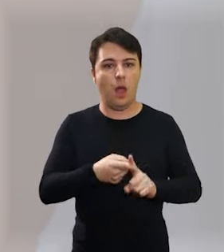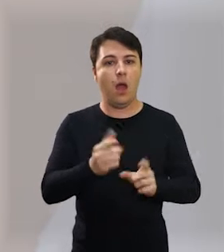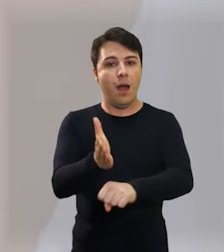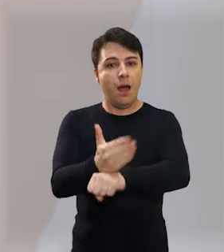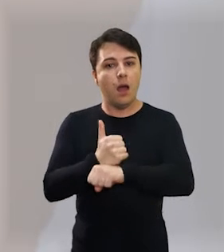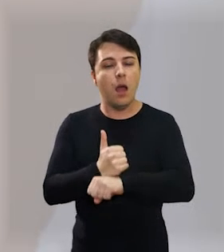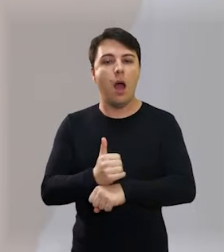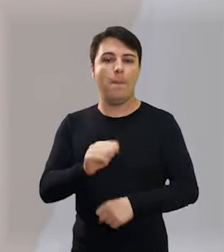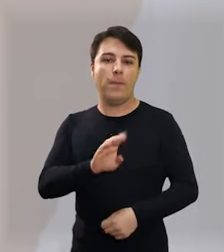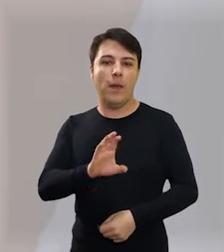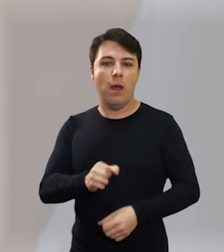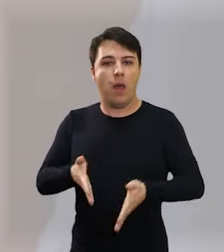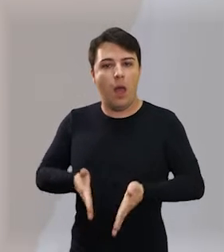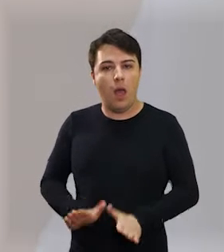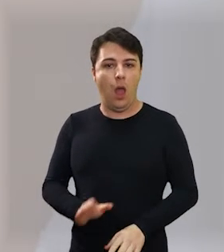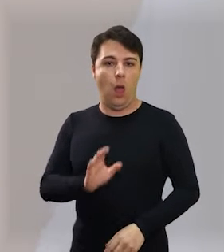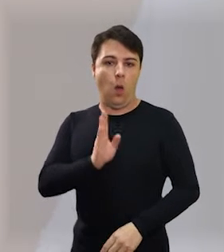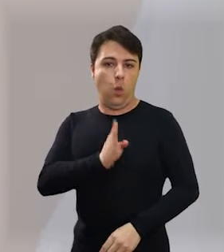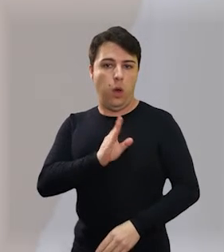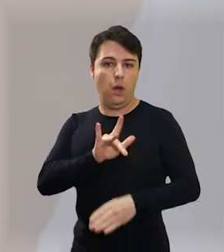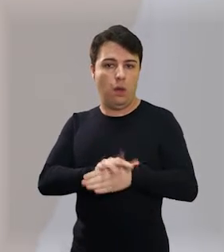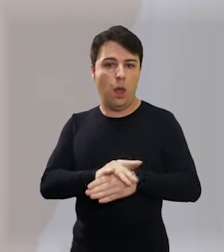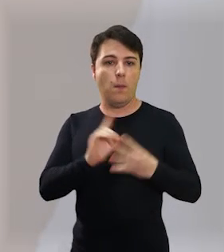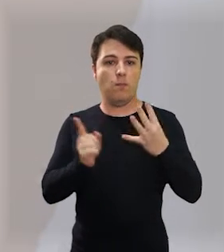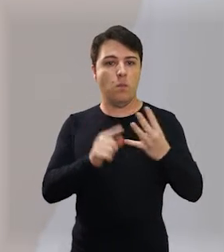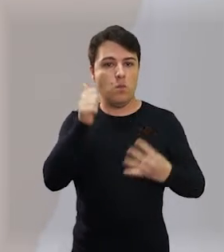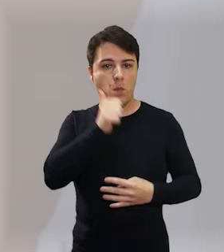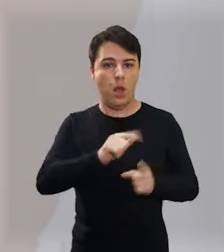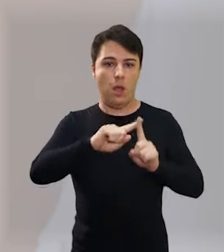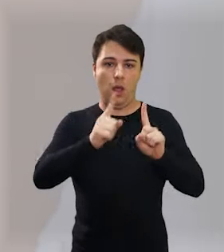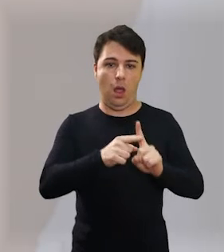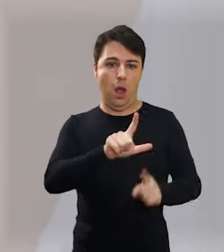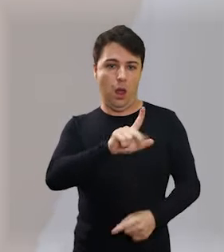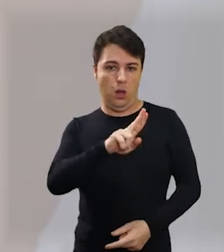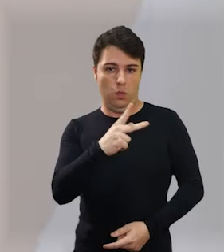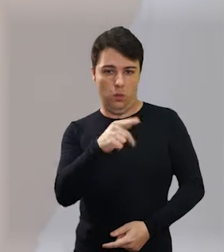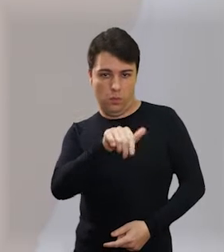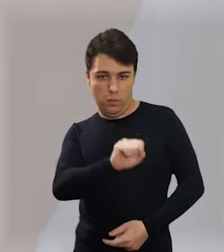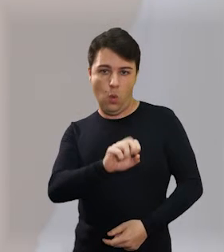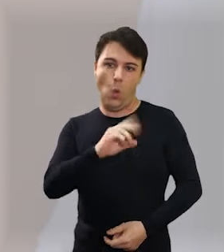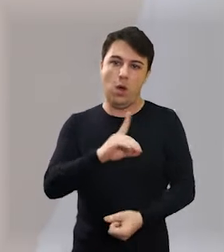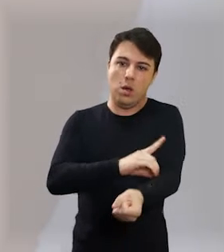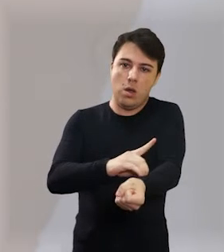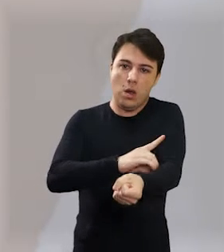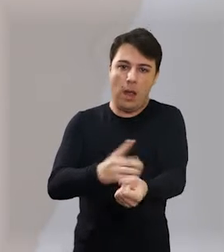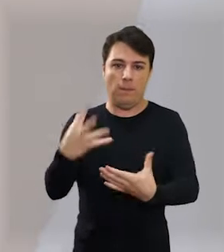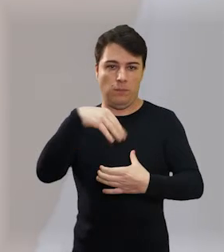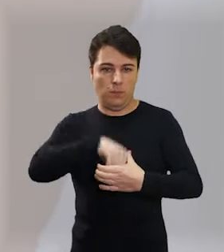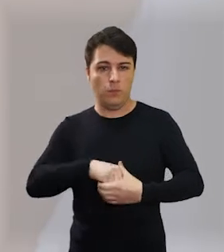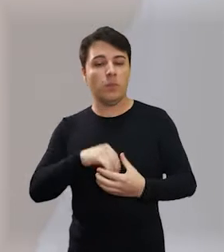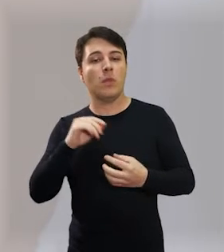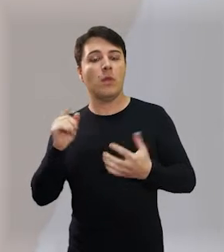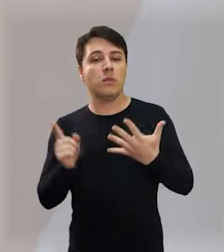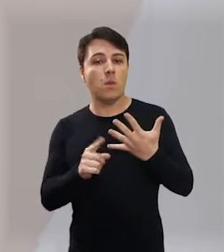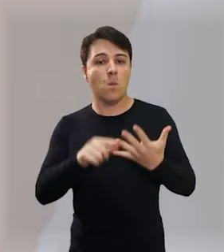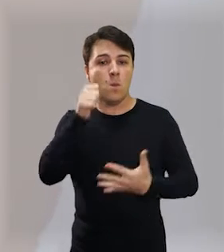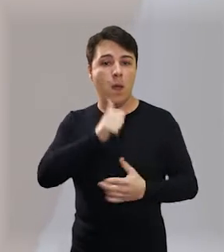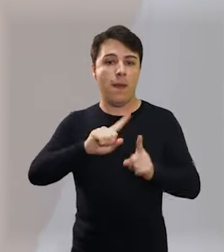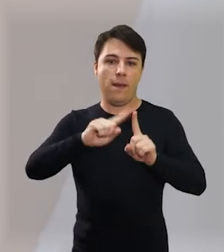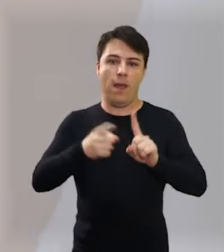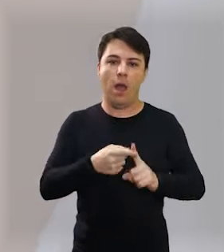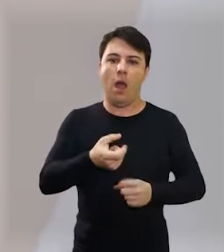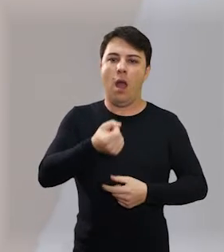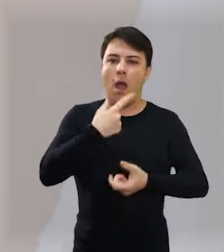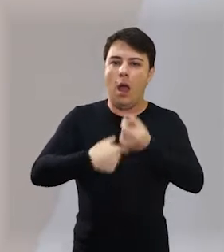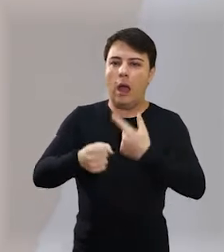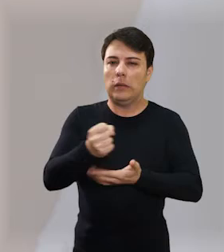filho anterior cardiopata, mulheres que sejam lúpicas ou que tenham diabetes, mulheres que façam uso de alguma medicação que